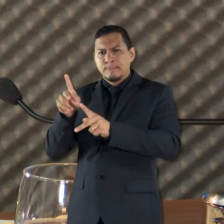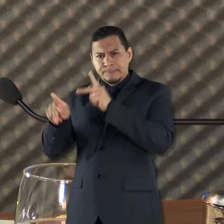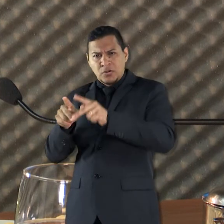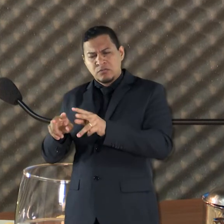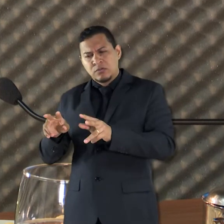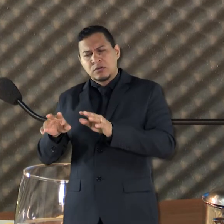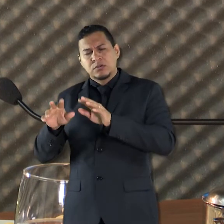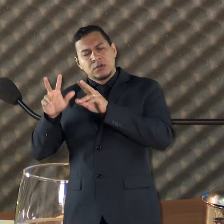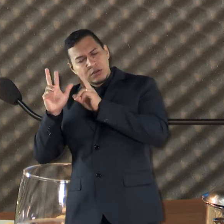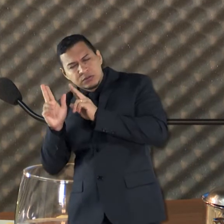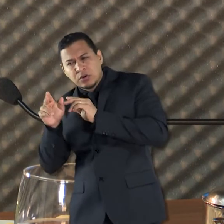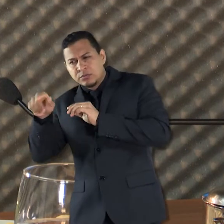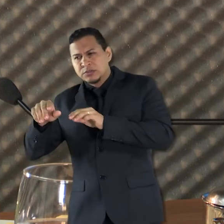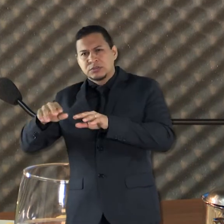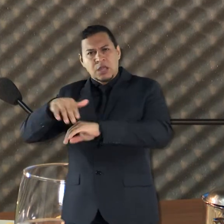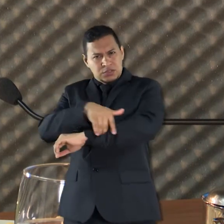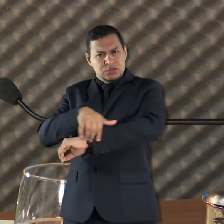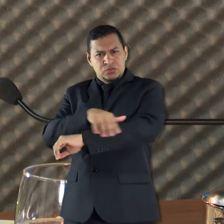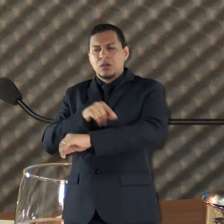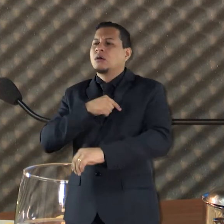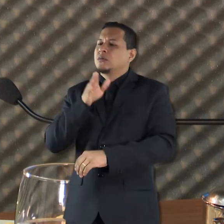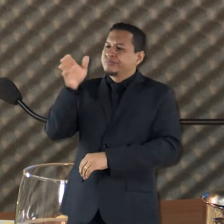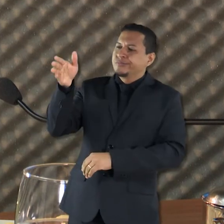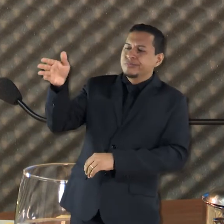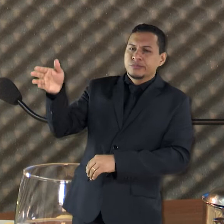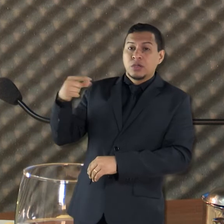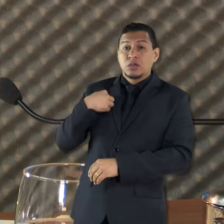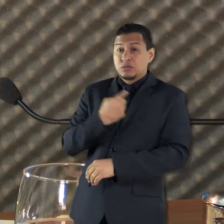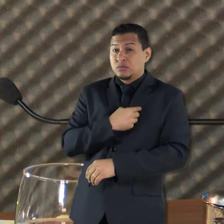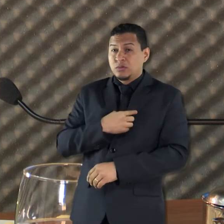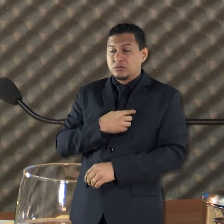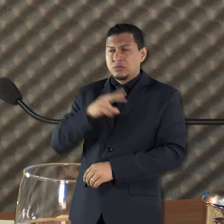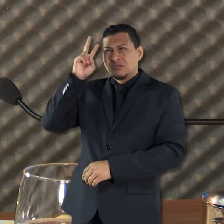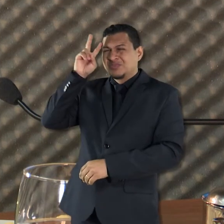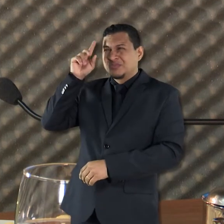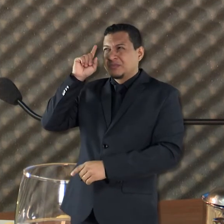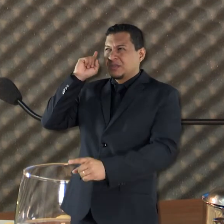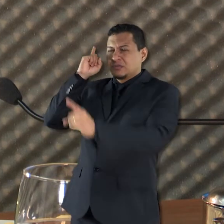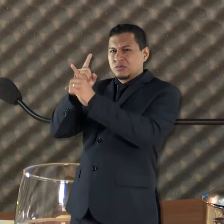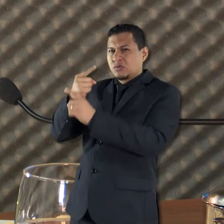refugiada que dorme lá e de dia eles saem, a gente passa lá também. Uma vez nós encontramos um